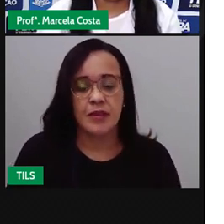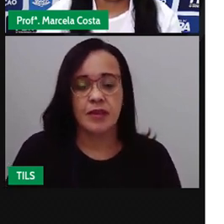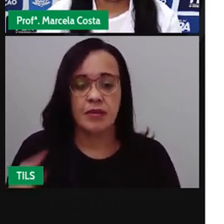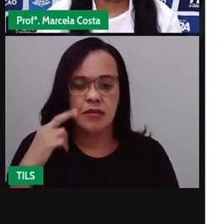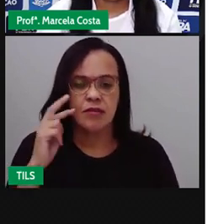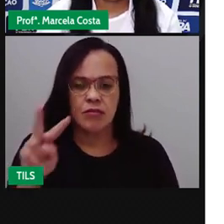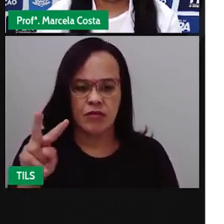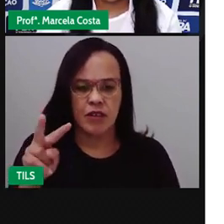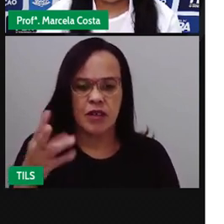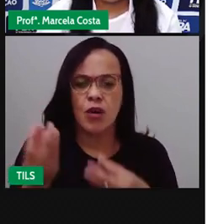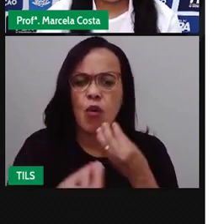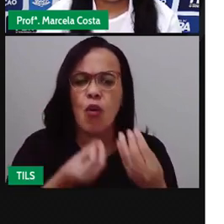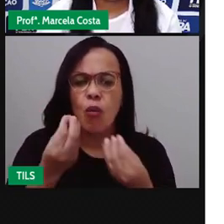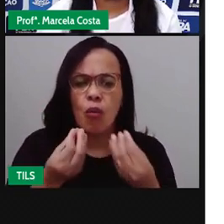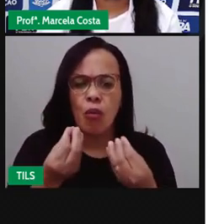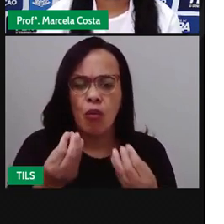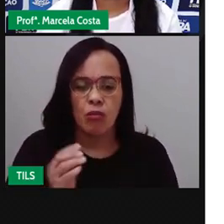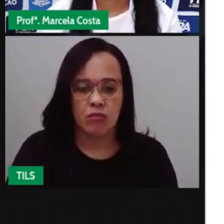sertão?